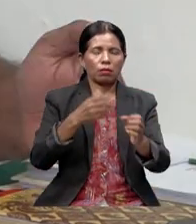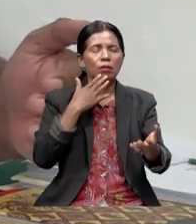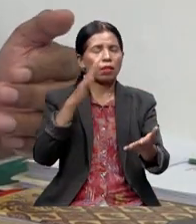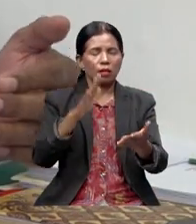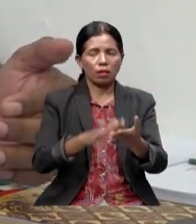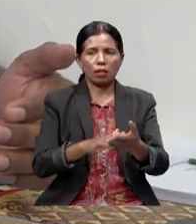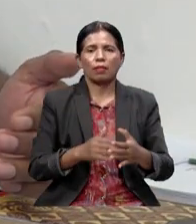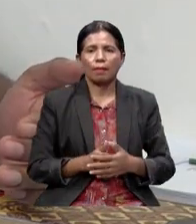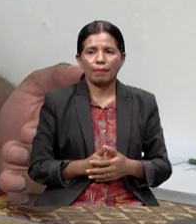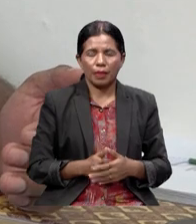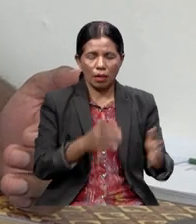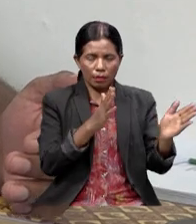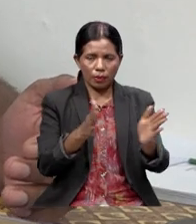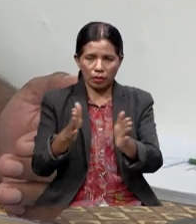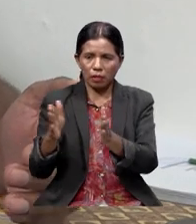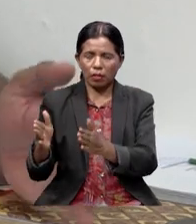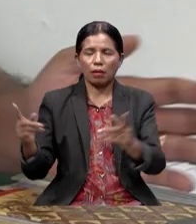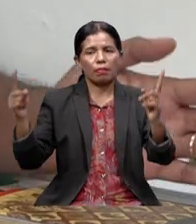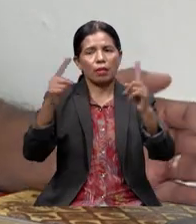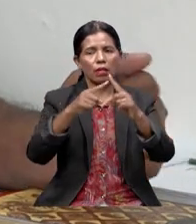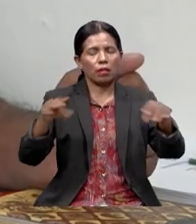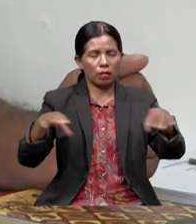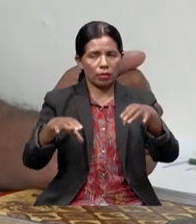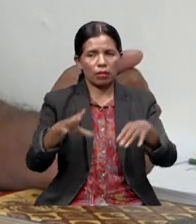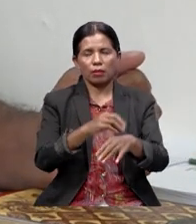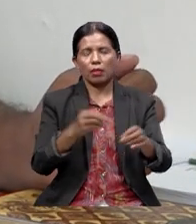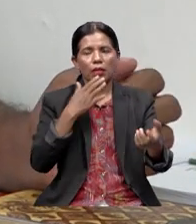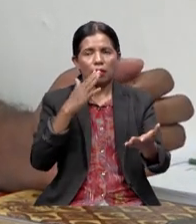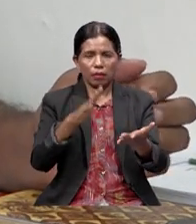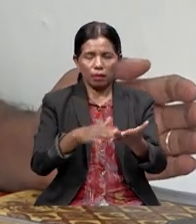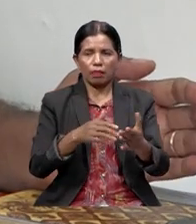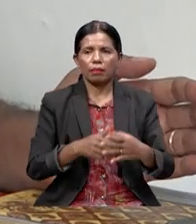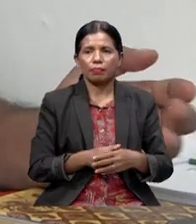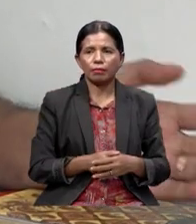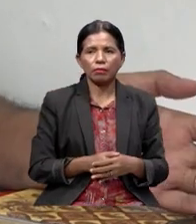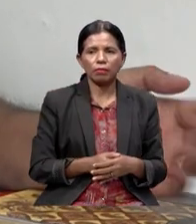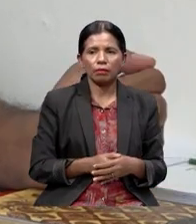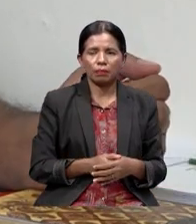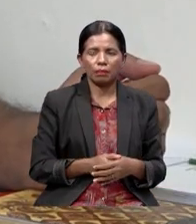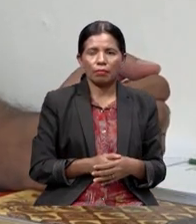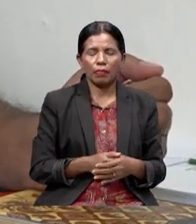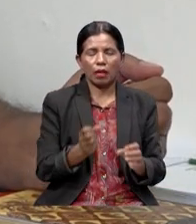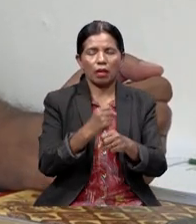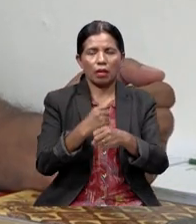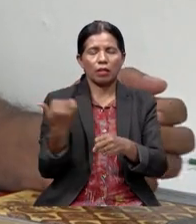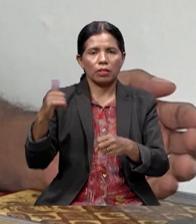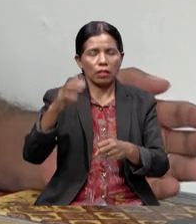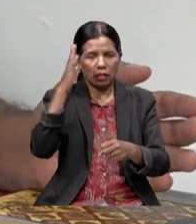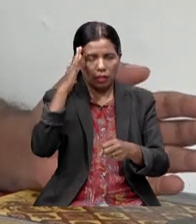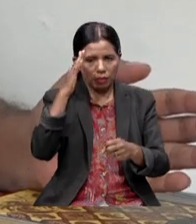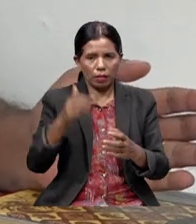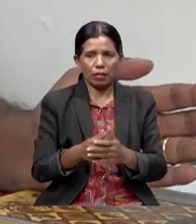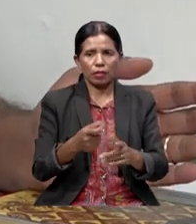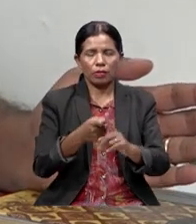dal rumo be prosesu ba iha dal rumo ba servisu mos servisu la dia anta ida ni bel provoka sira ni hanoi